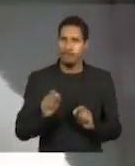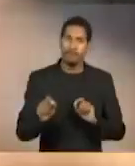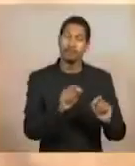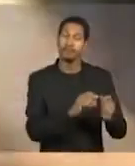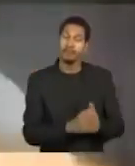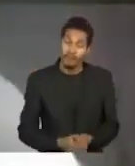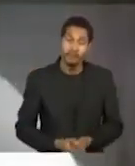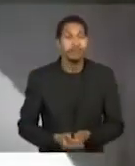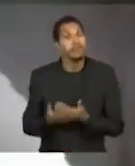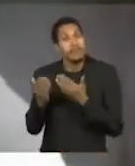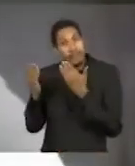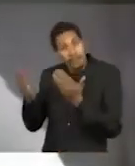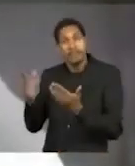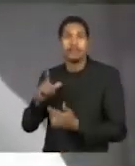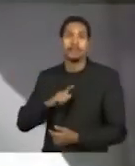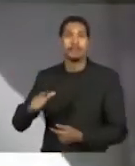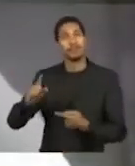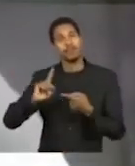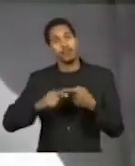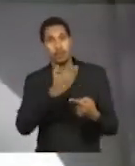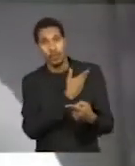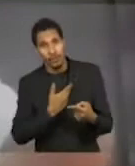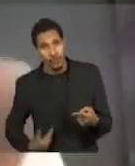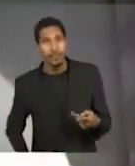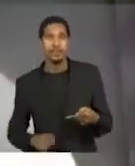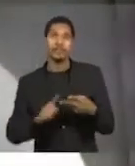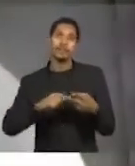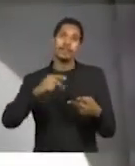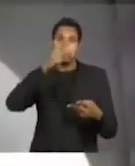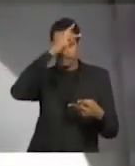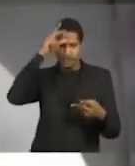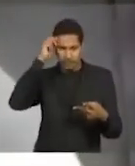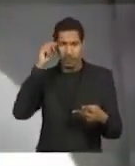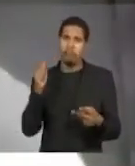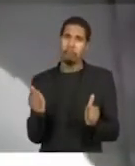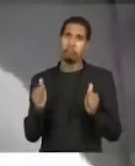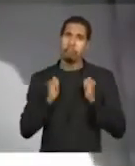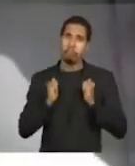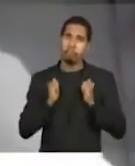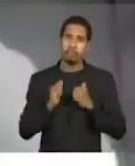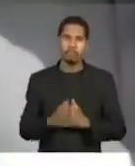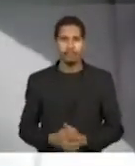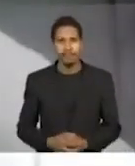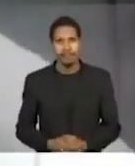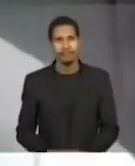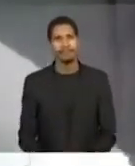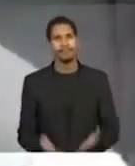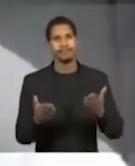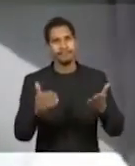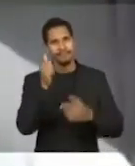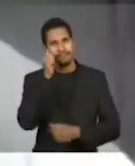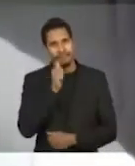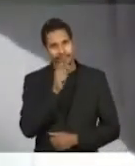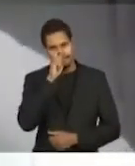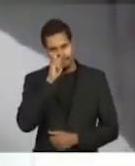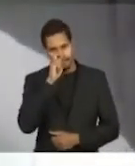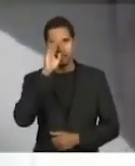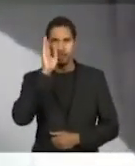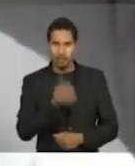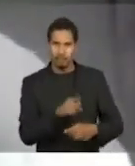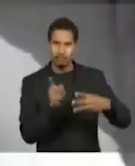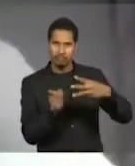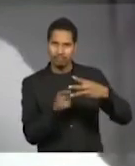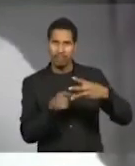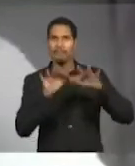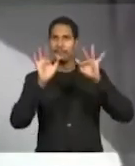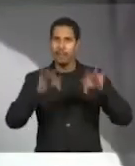que o governo do estado e o prefeito municipal de São Paulo não estão fazendo. Senhora presidente, para mim encaminhar aqui para